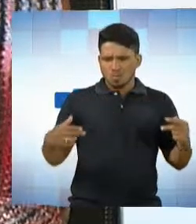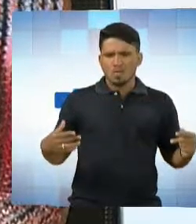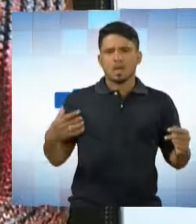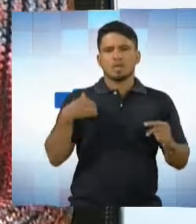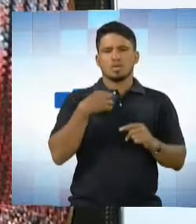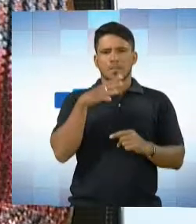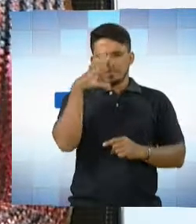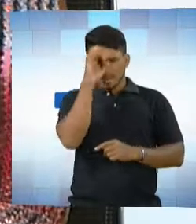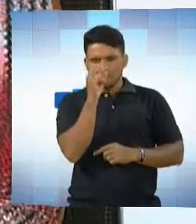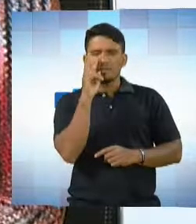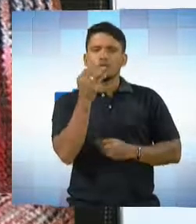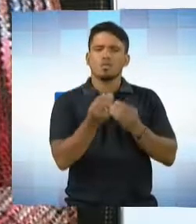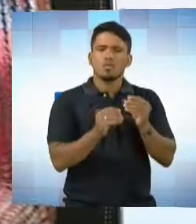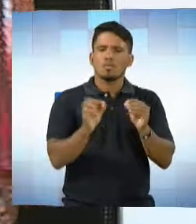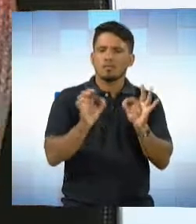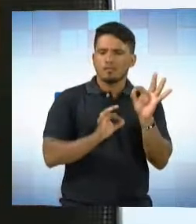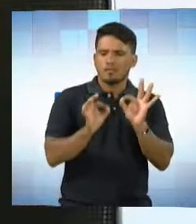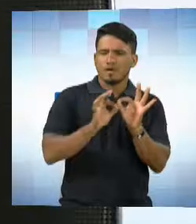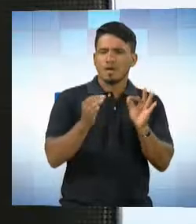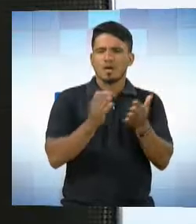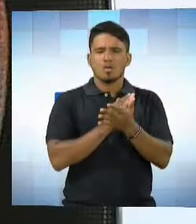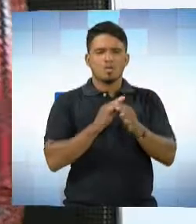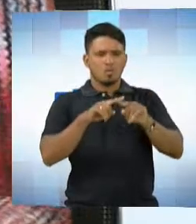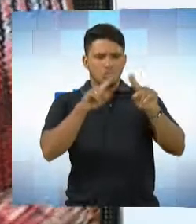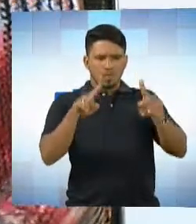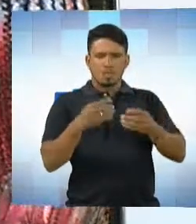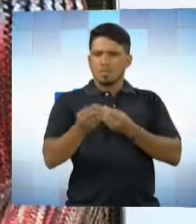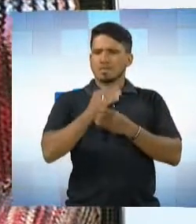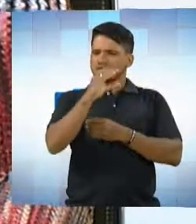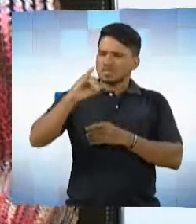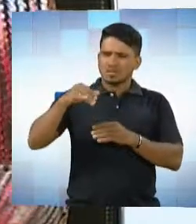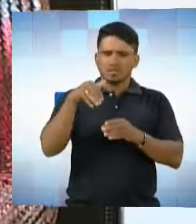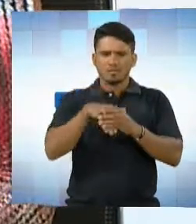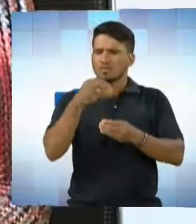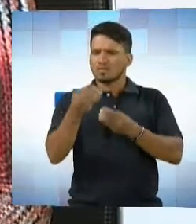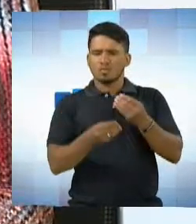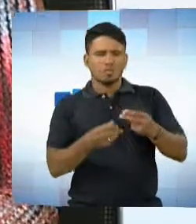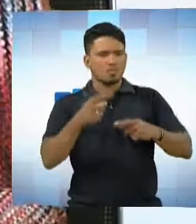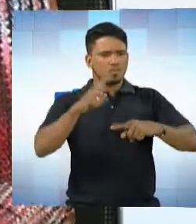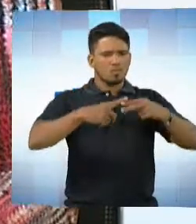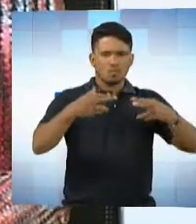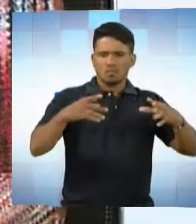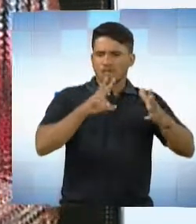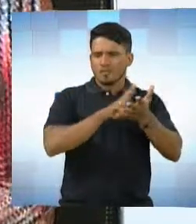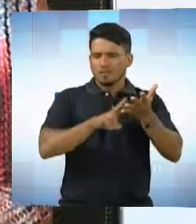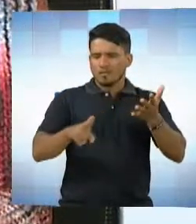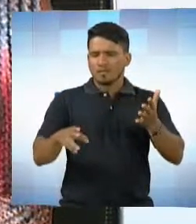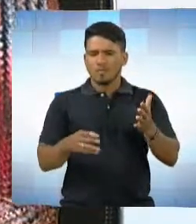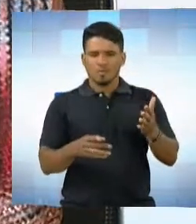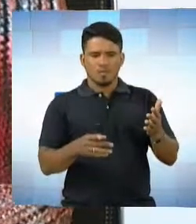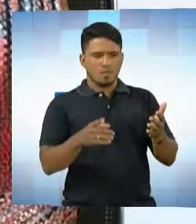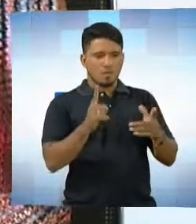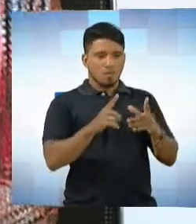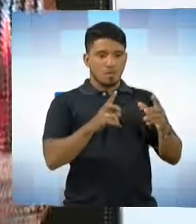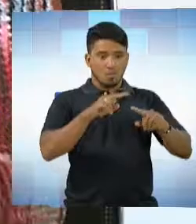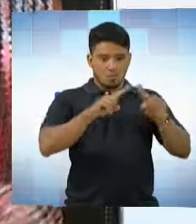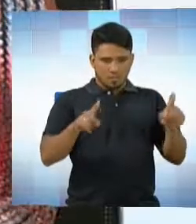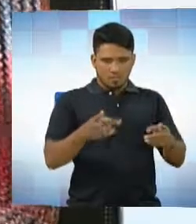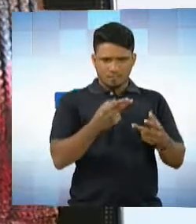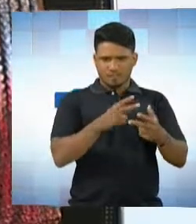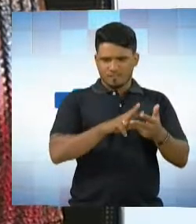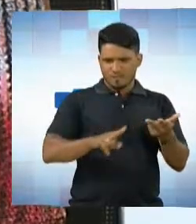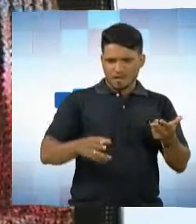aprendizagem. Você vê como é que são encaminhados, como é que é votado na CCJ, como é que é votado na de infraestrutura. O projeto passa por várias comissões, antes